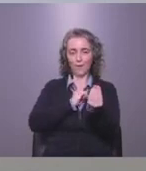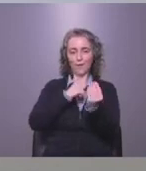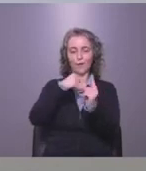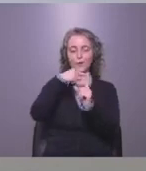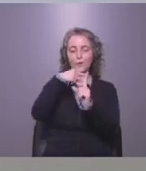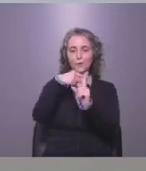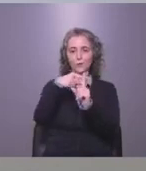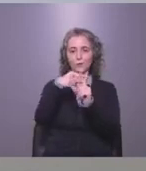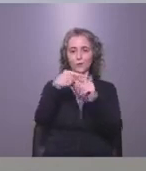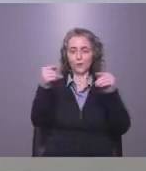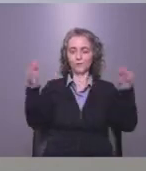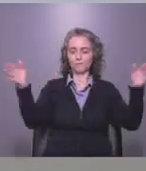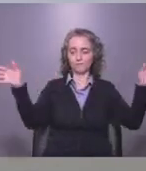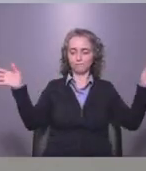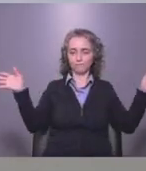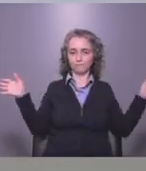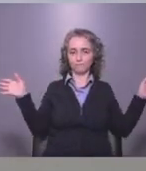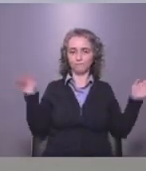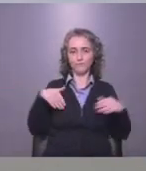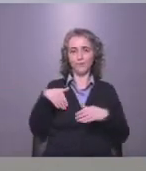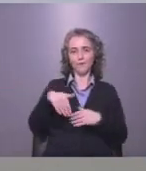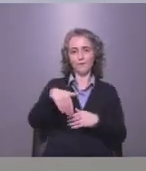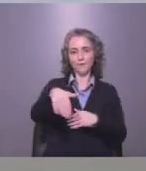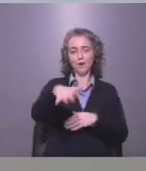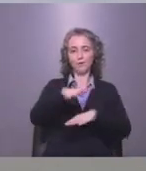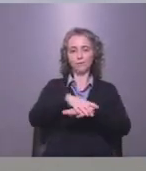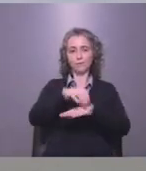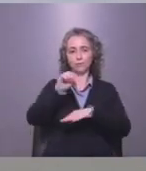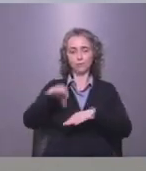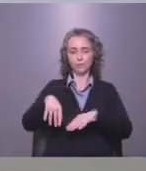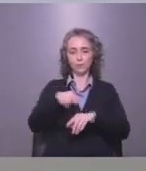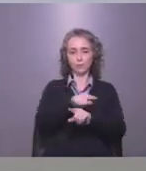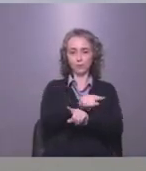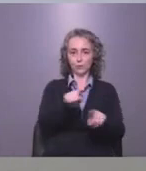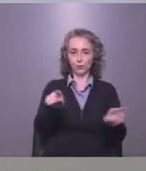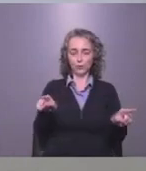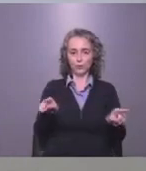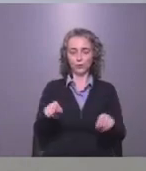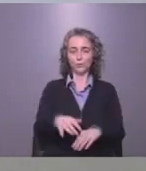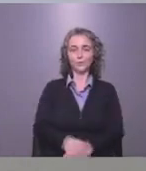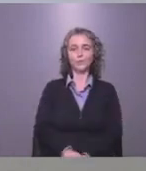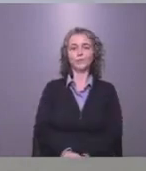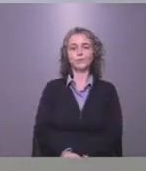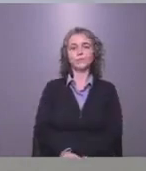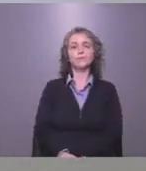será entregue por vós.